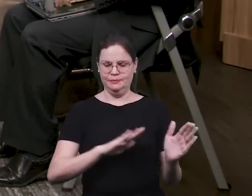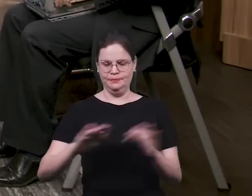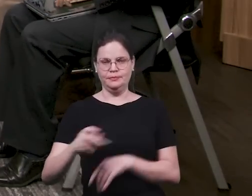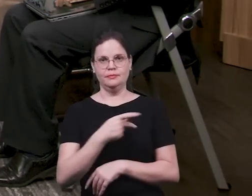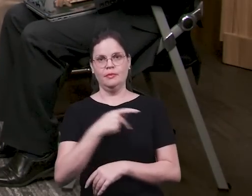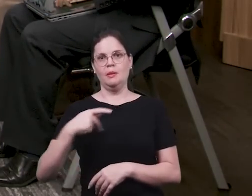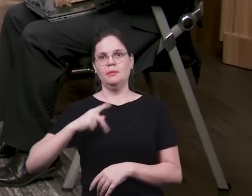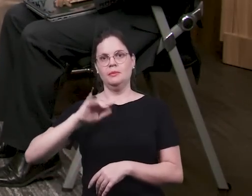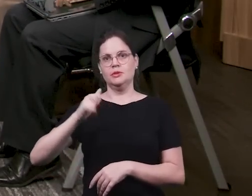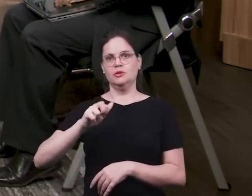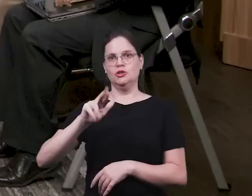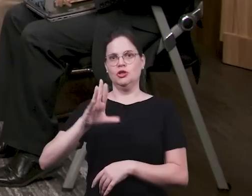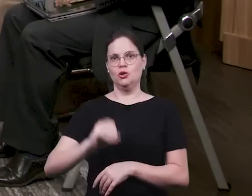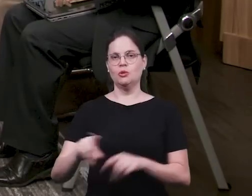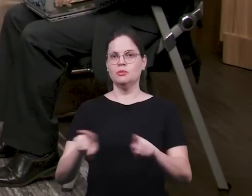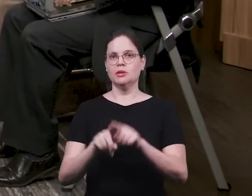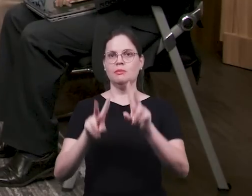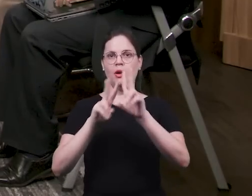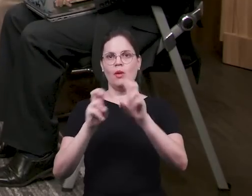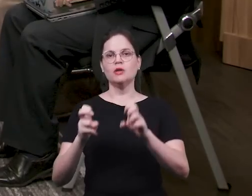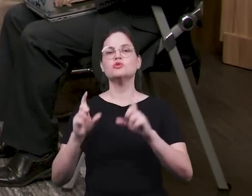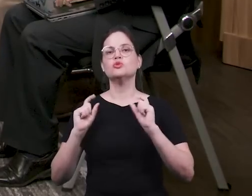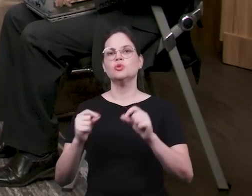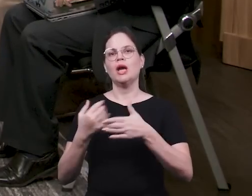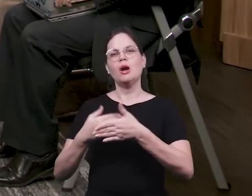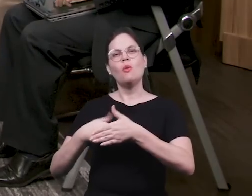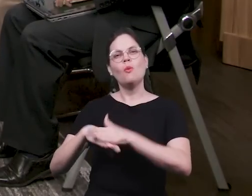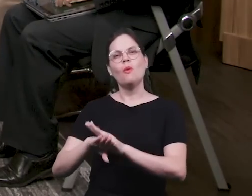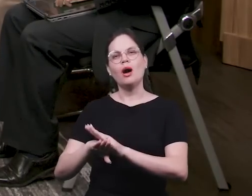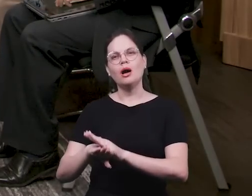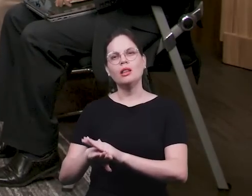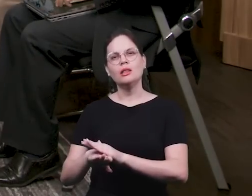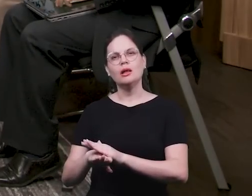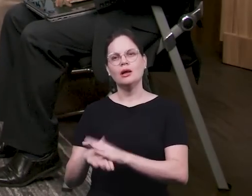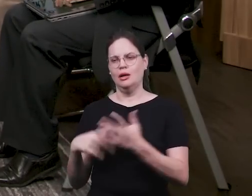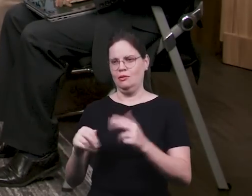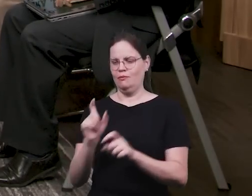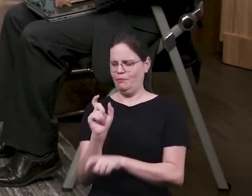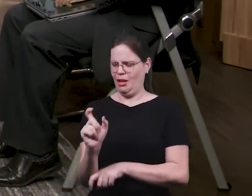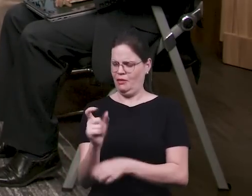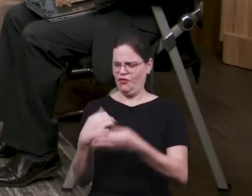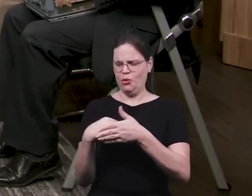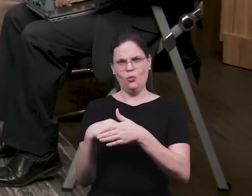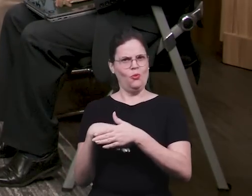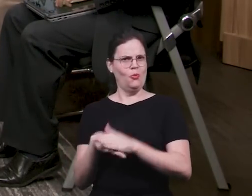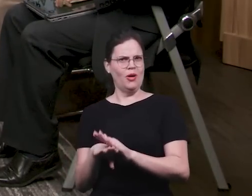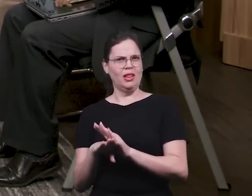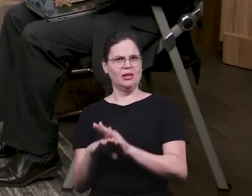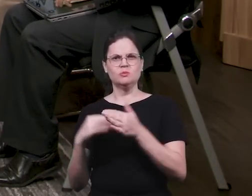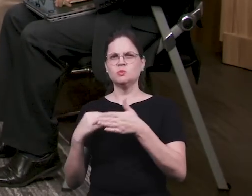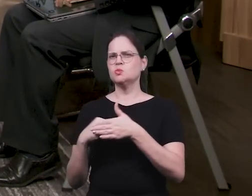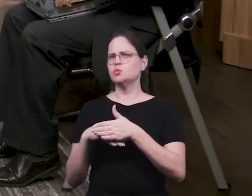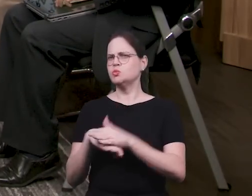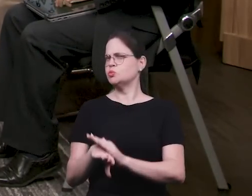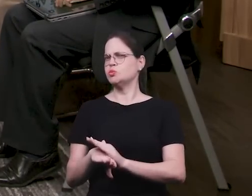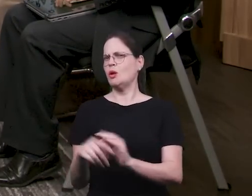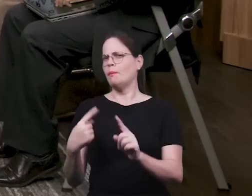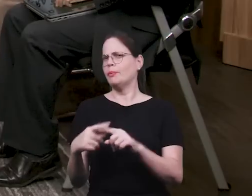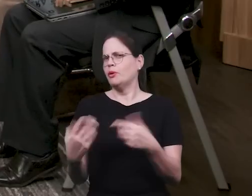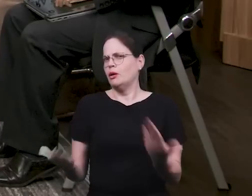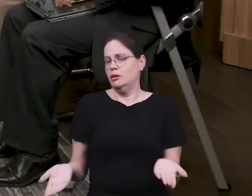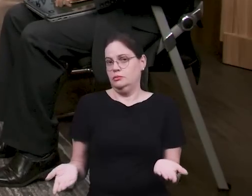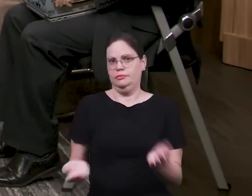Ponto importante para falarmos também é o guardar. Nesses conselhos que o pastor Josias mencionou. O guardar. Por